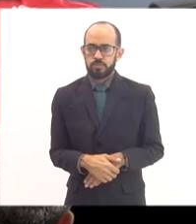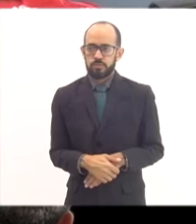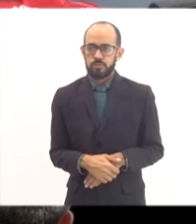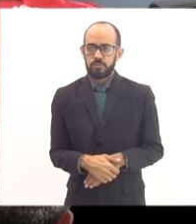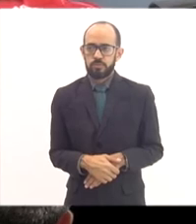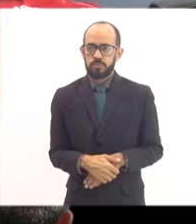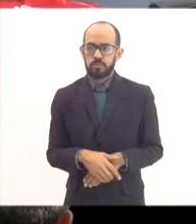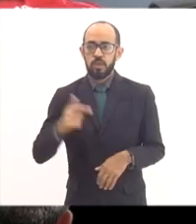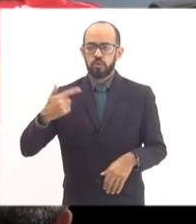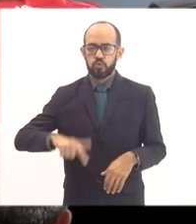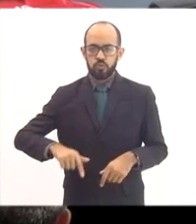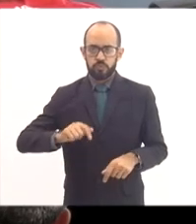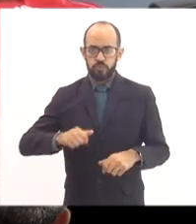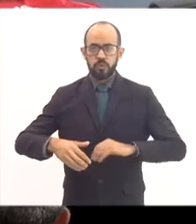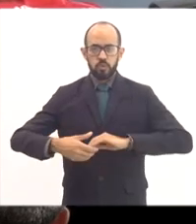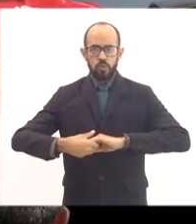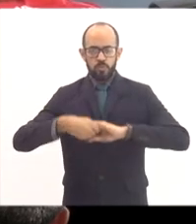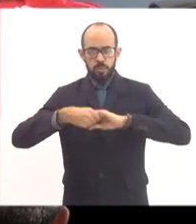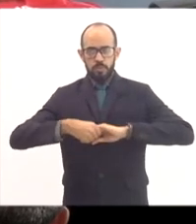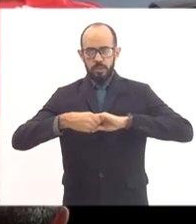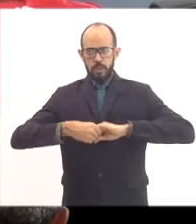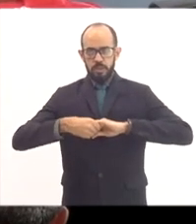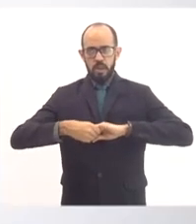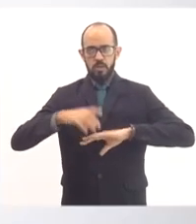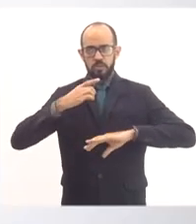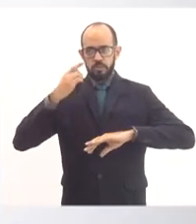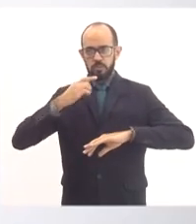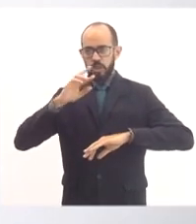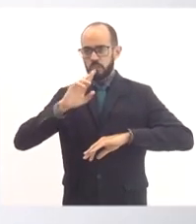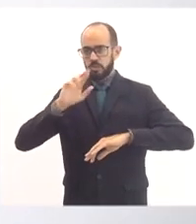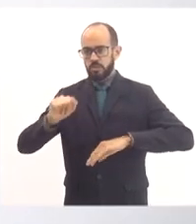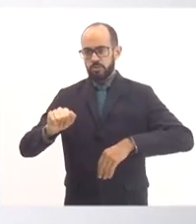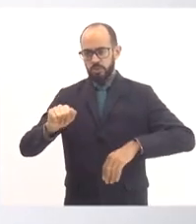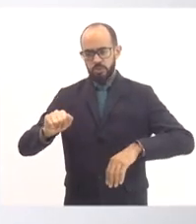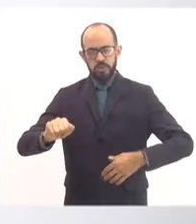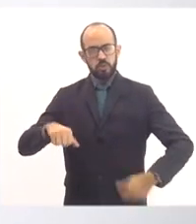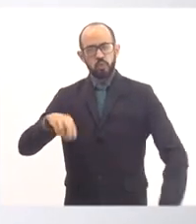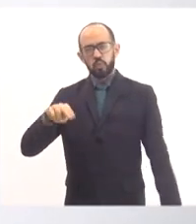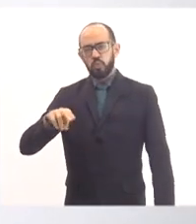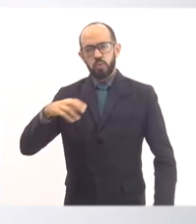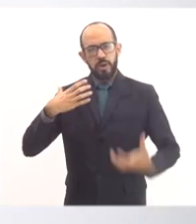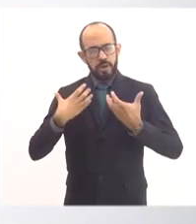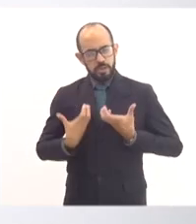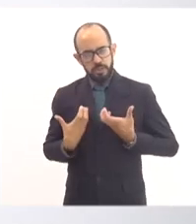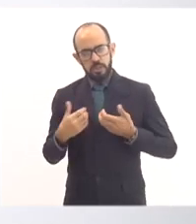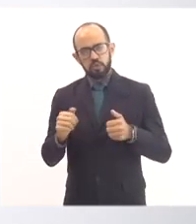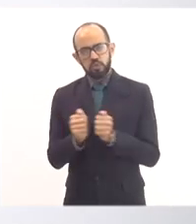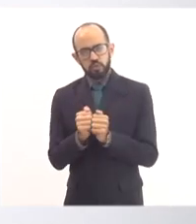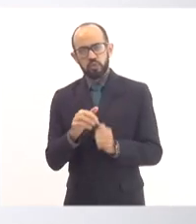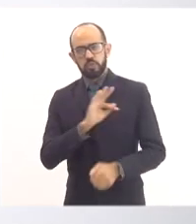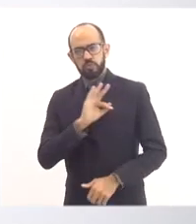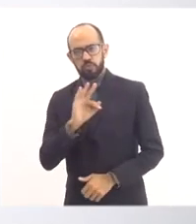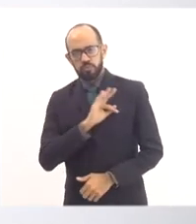Bom dia a todos, novamente. Cumprimentar o deputado Rodrigo Amorim, que é incansável na luta junto com a deputada Marta Rocha,